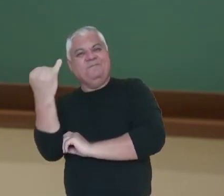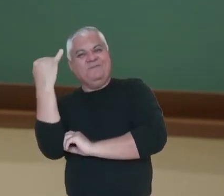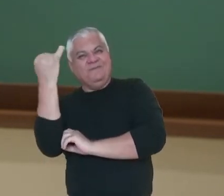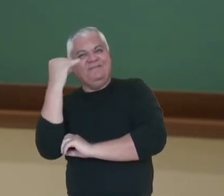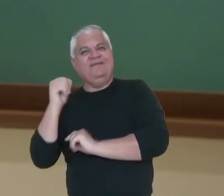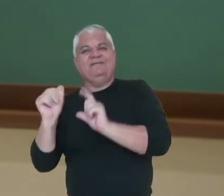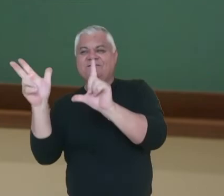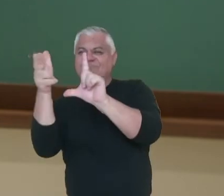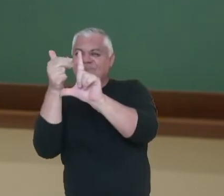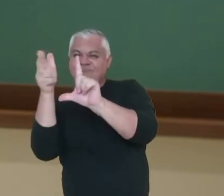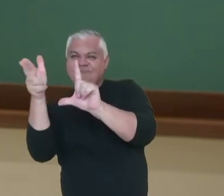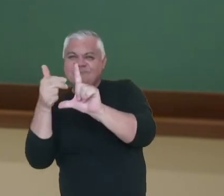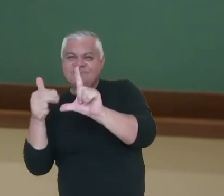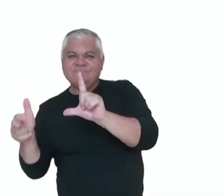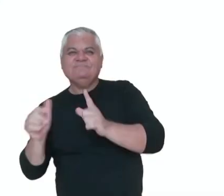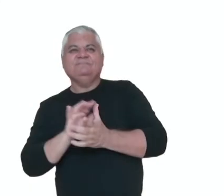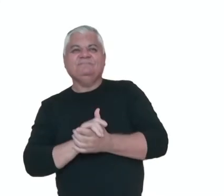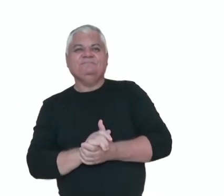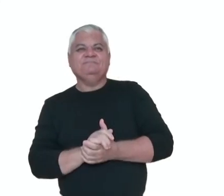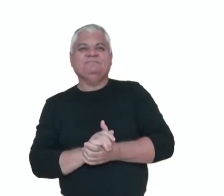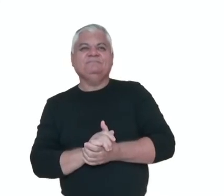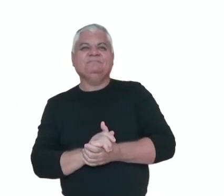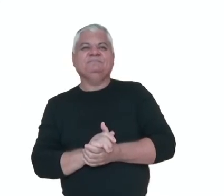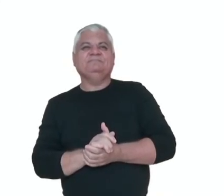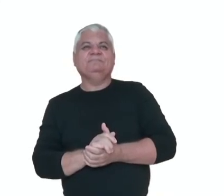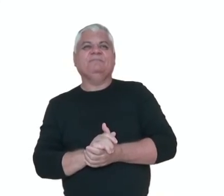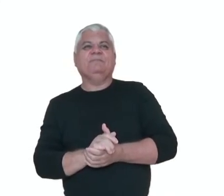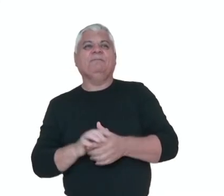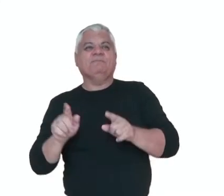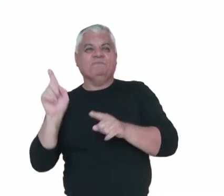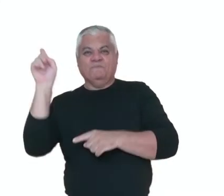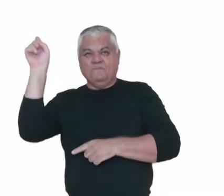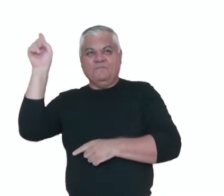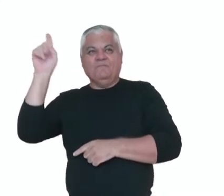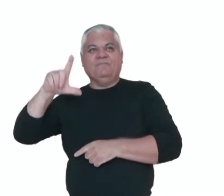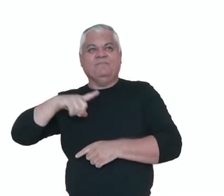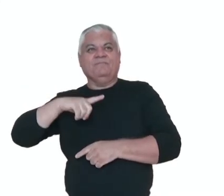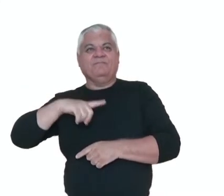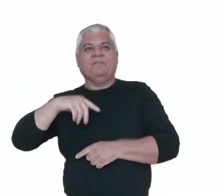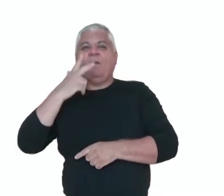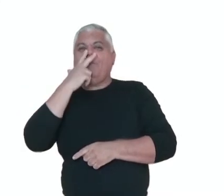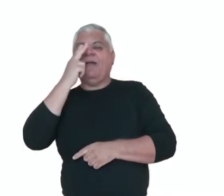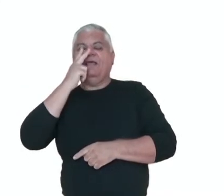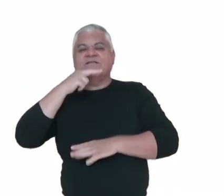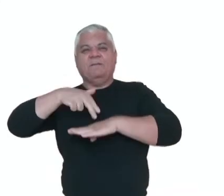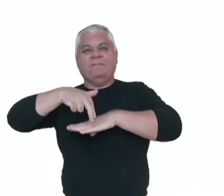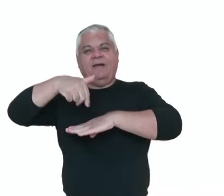movimento impressionista. E nós temos uma pintura de Degas, que é, classe de balé, de